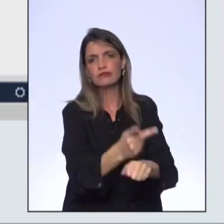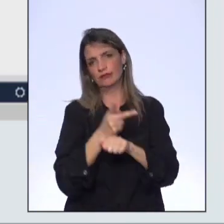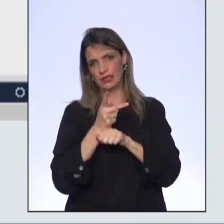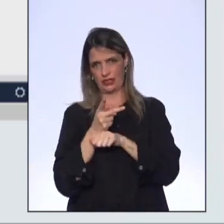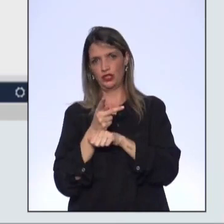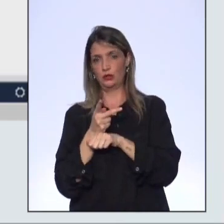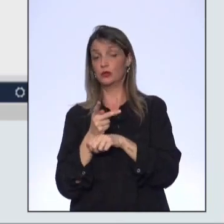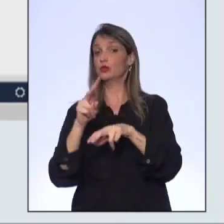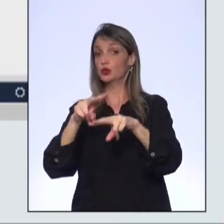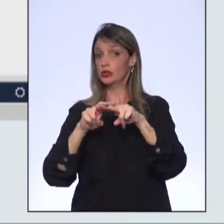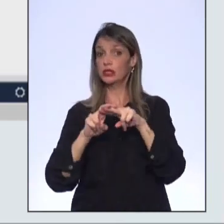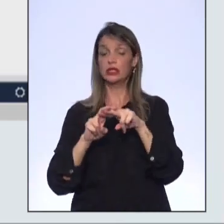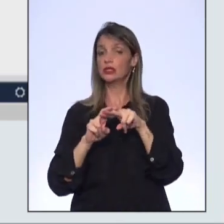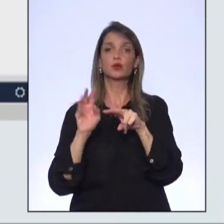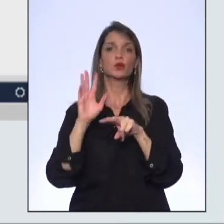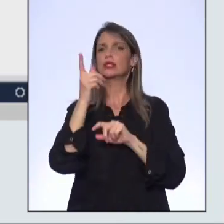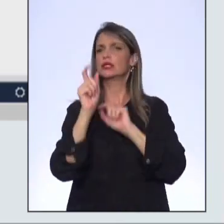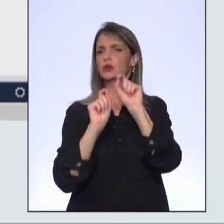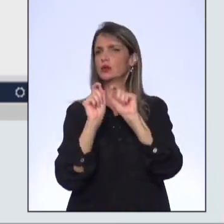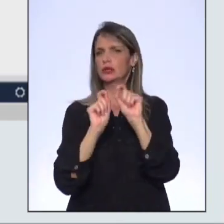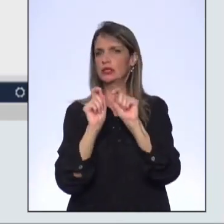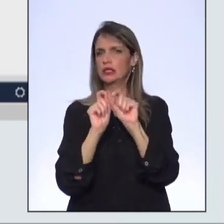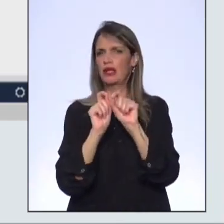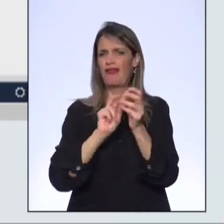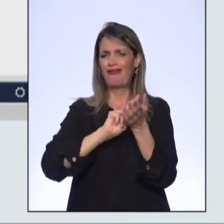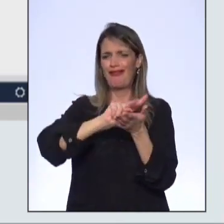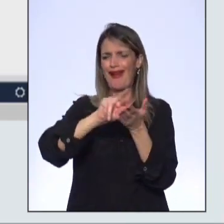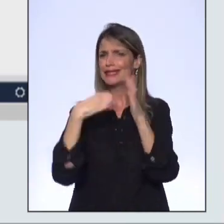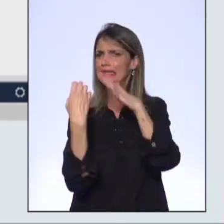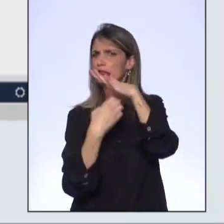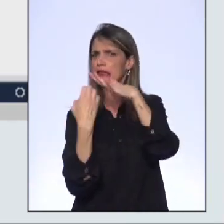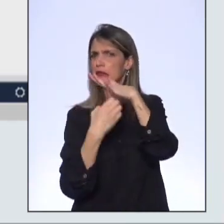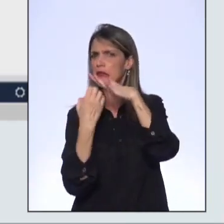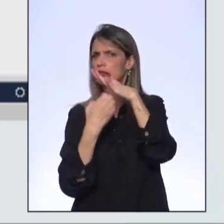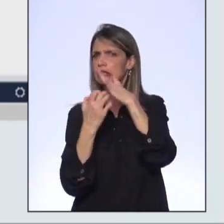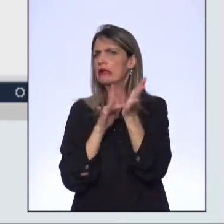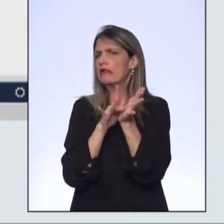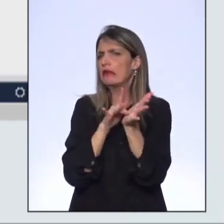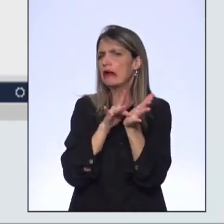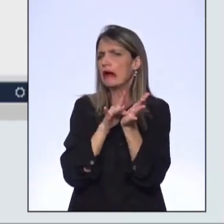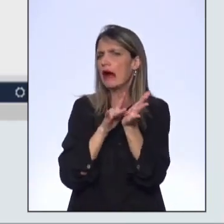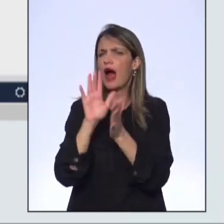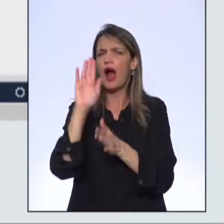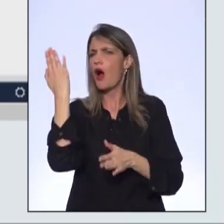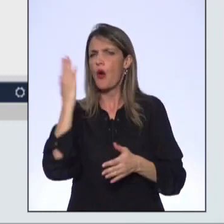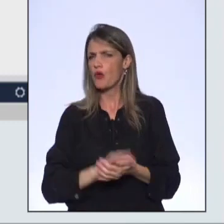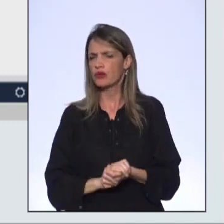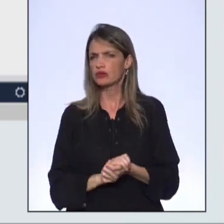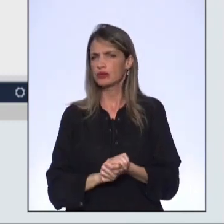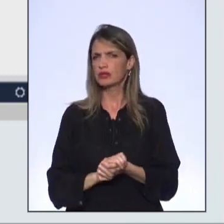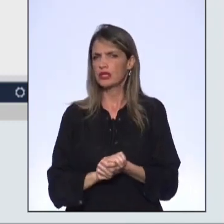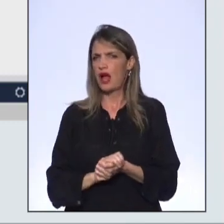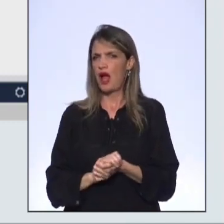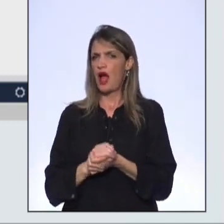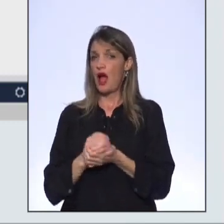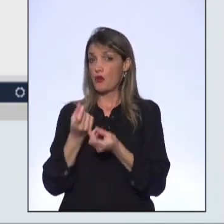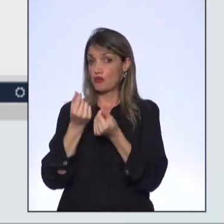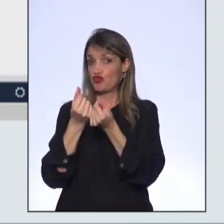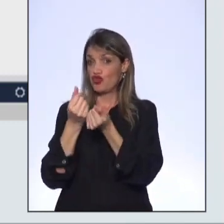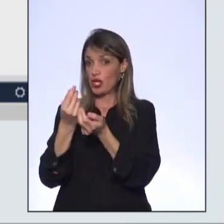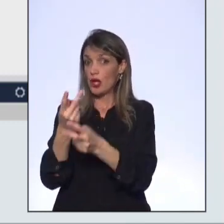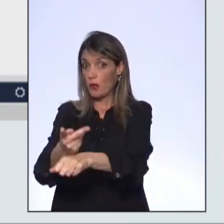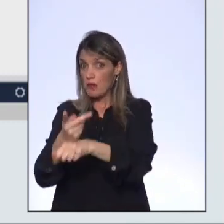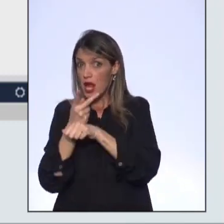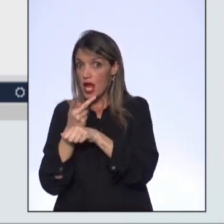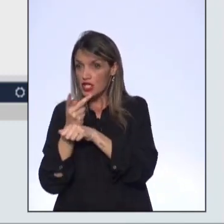Por isso, surgiram várias empresas fantasmas que tomaram inúmeros empréstimos e utilizaram o dinheiro em atividades